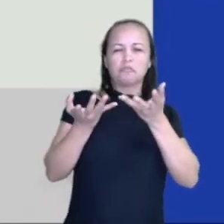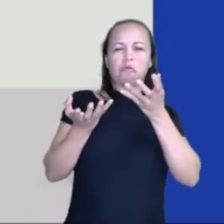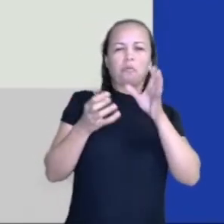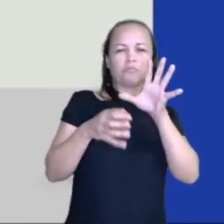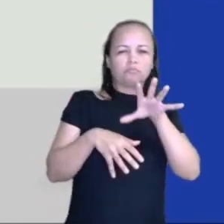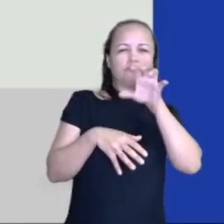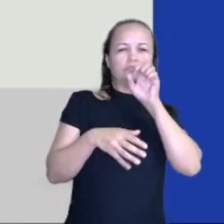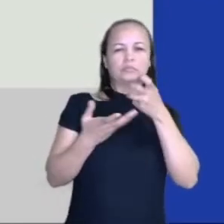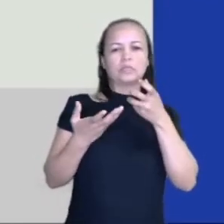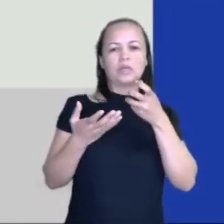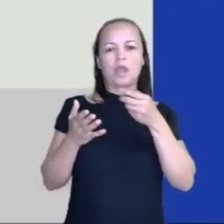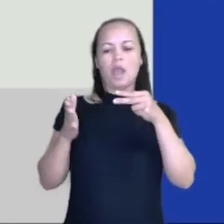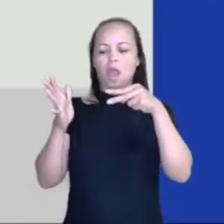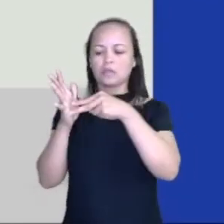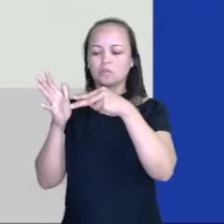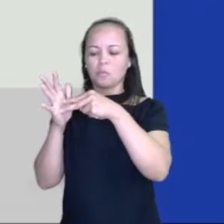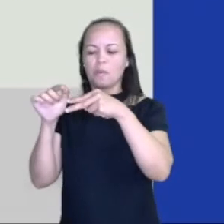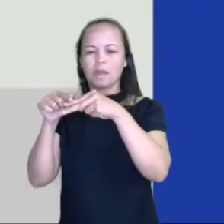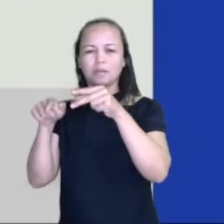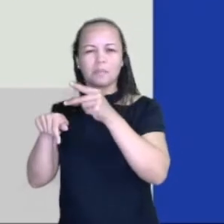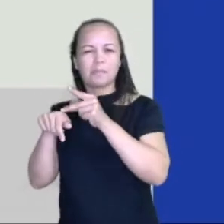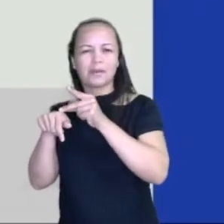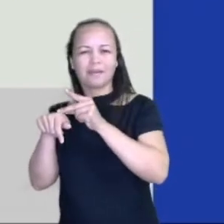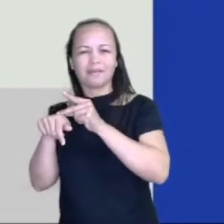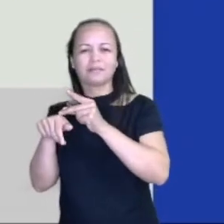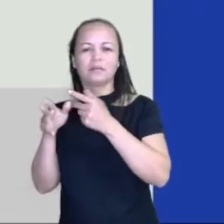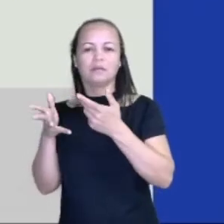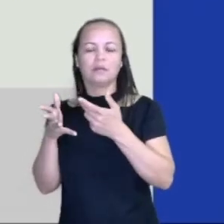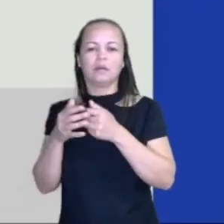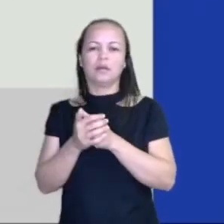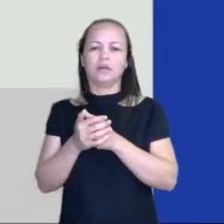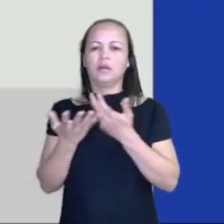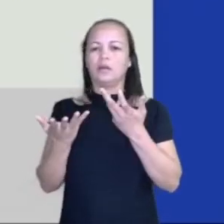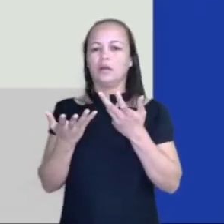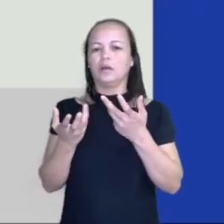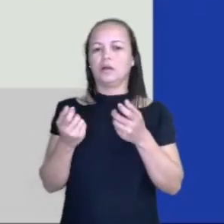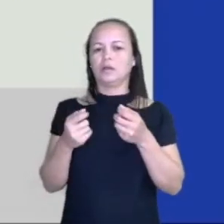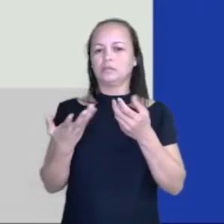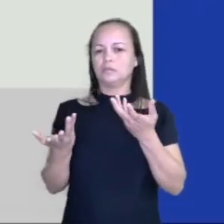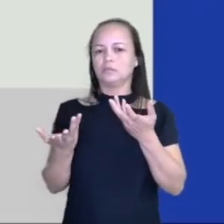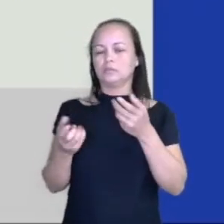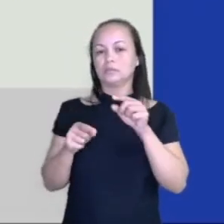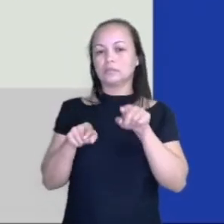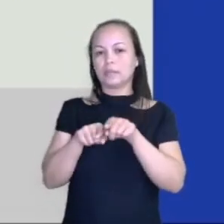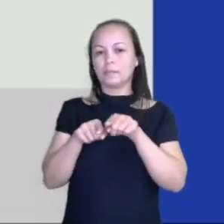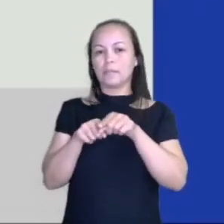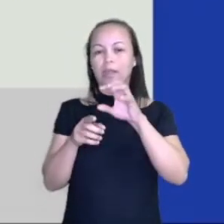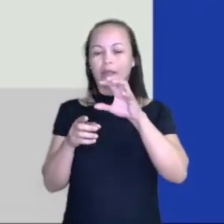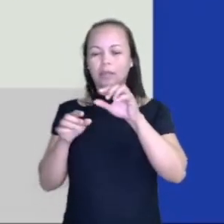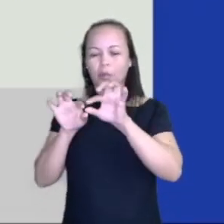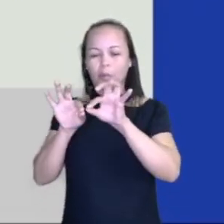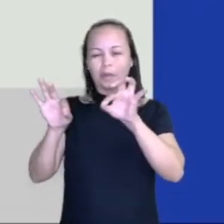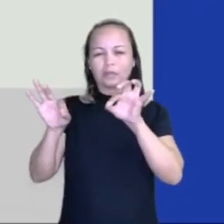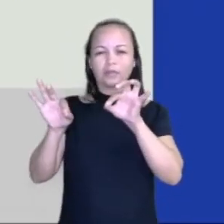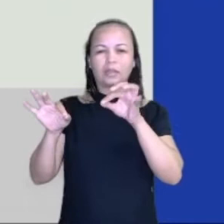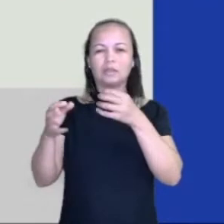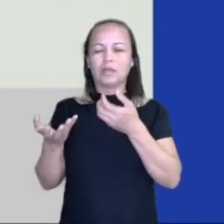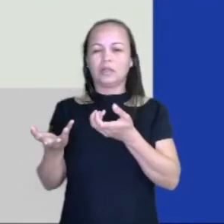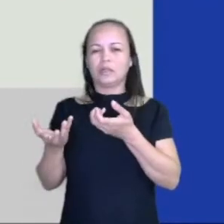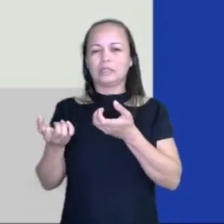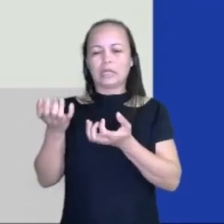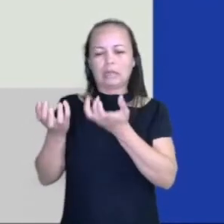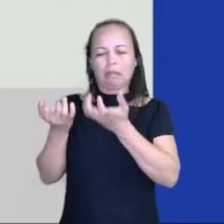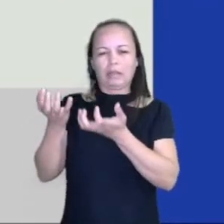manchado de preto uma lâmpada com o tempo de vida útil anormal tá ou seja